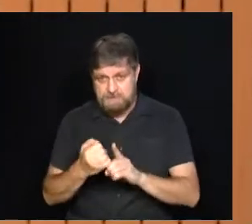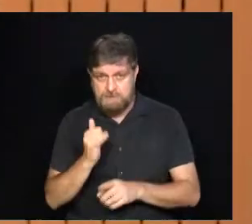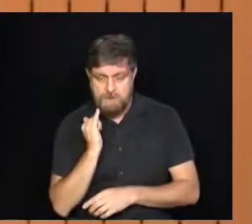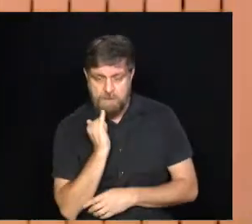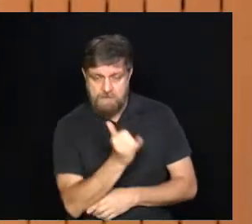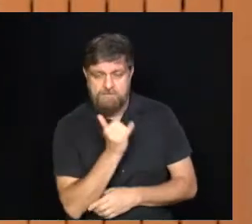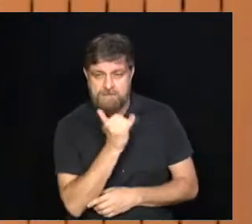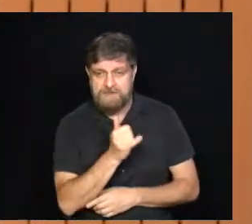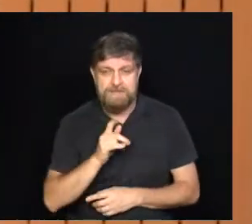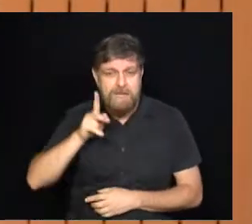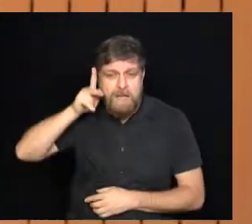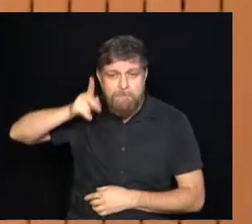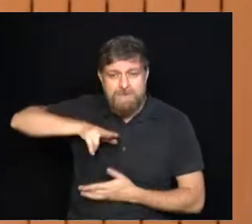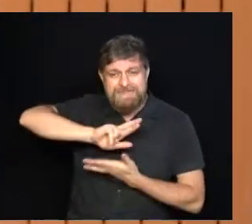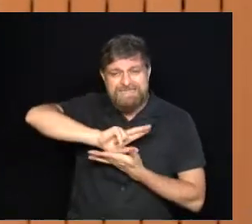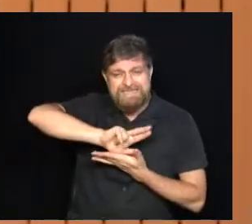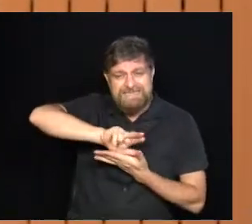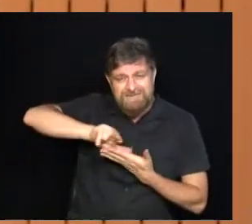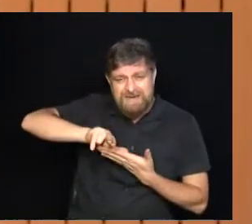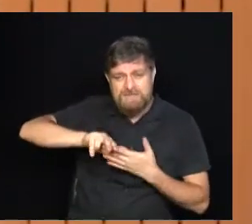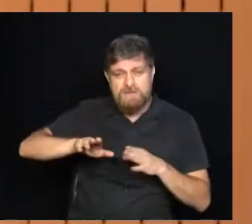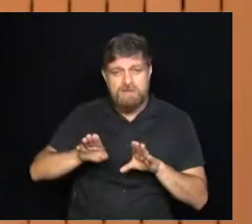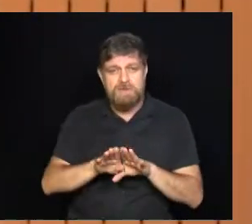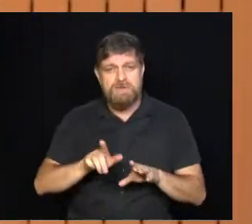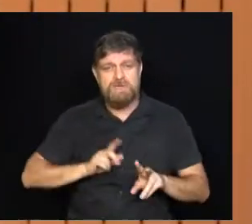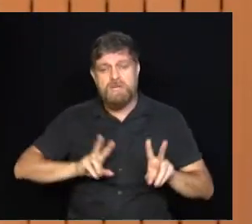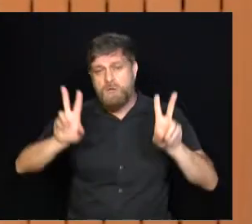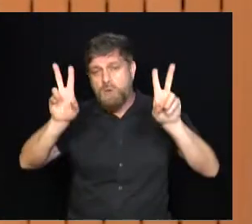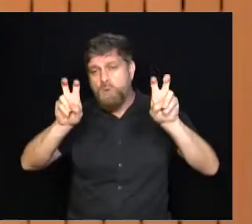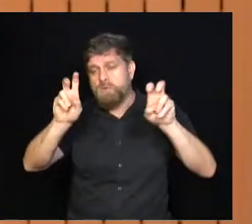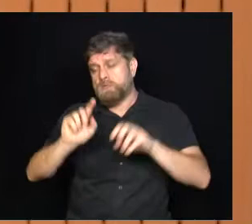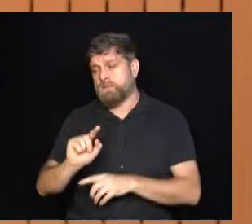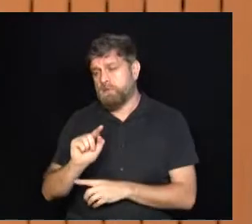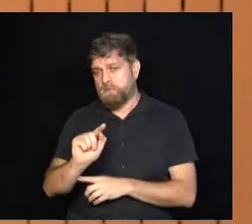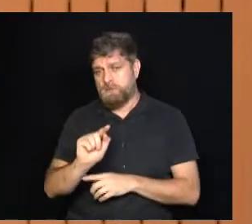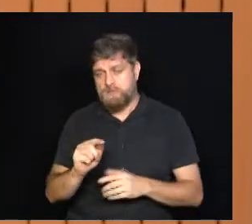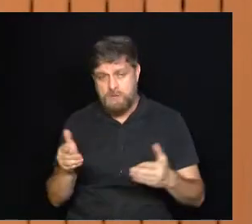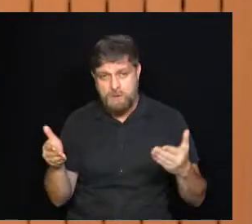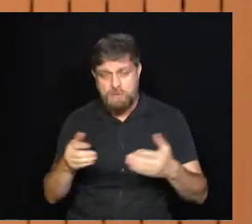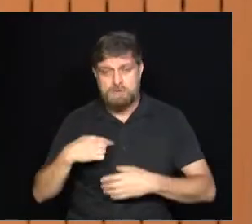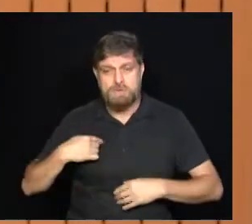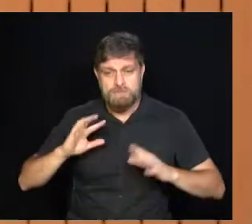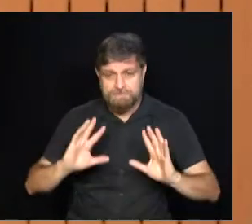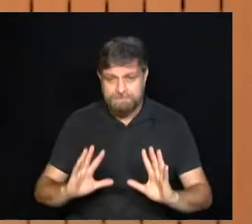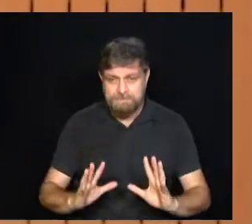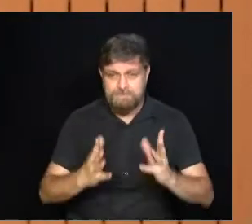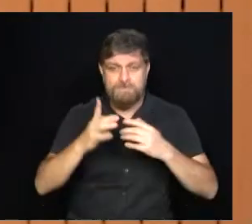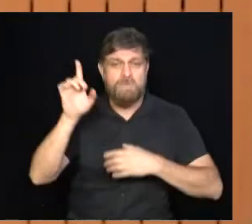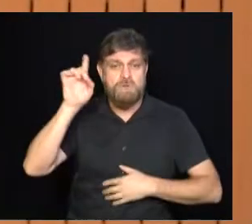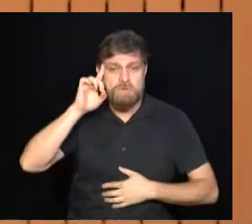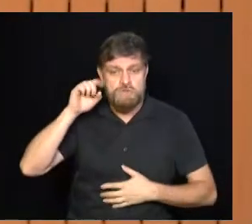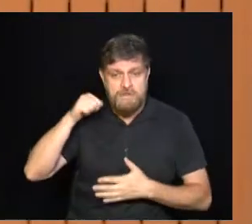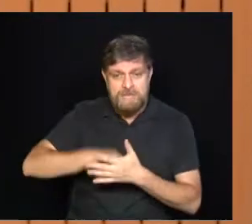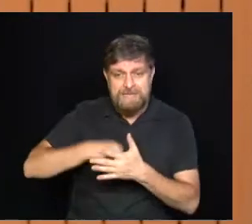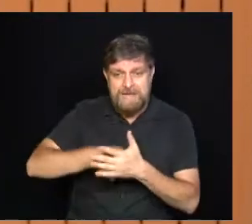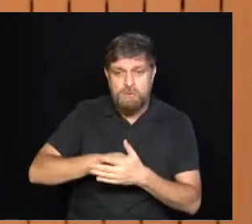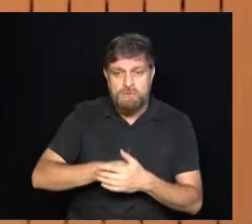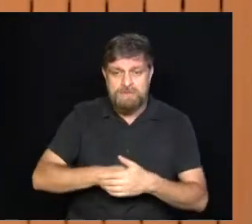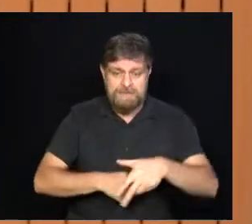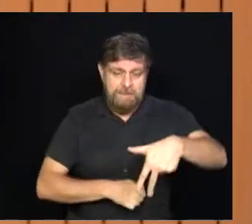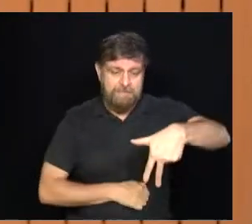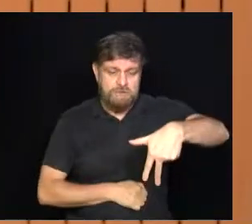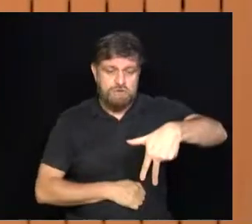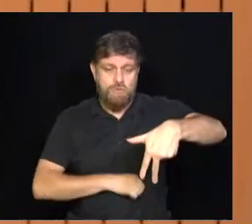tem outras políticas, e aí também vem a questão, por exemplo, nós estamos hoje comemorando o Dia Nacional da Luta da Pessoa com